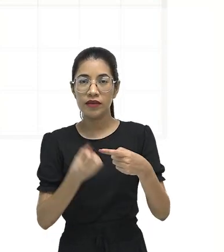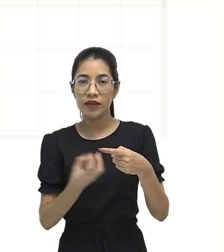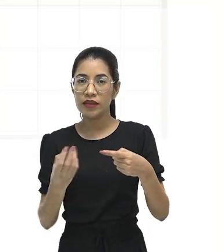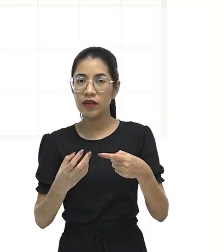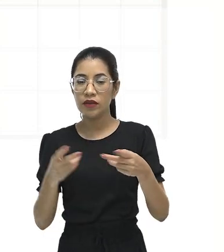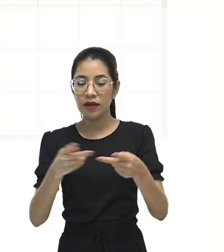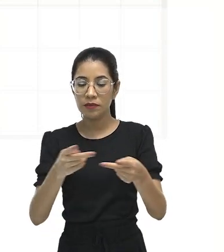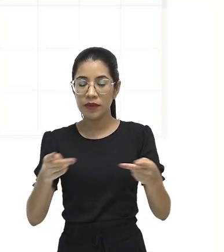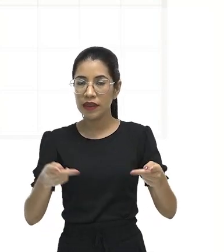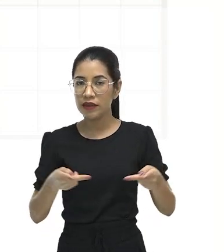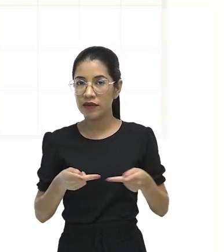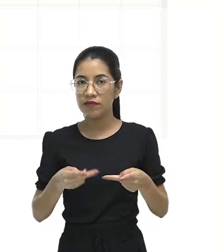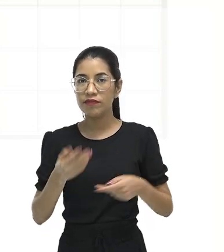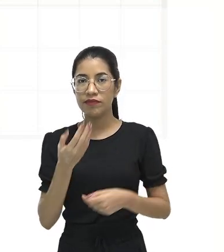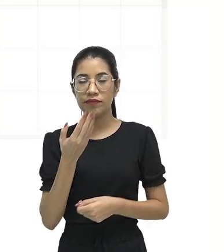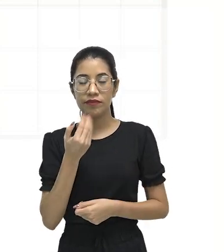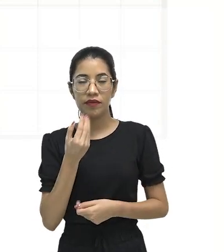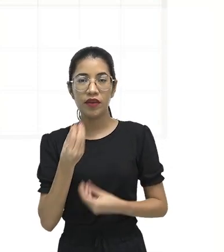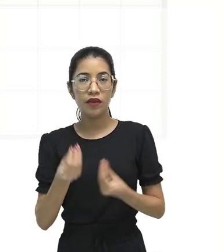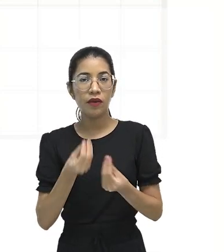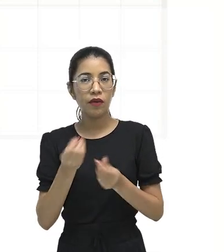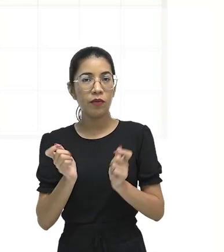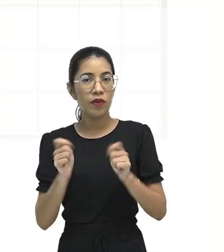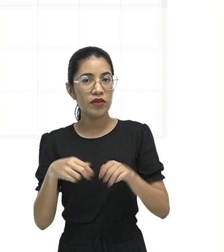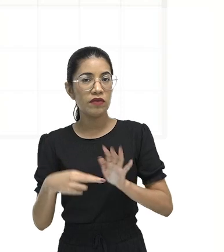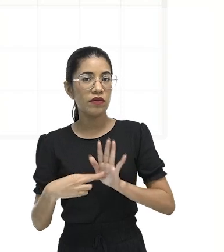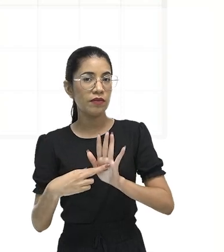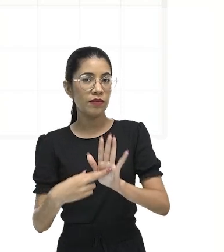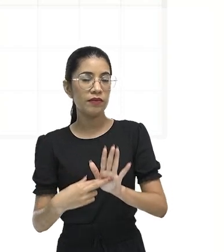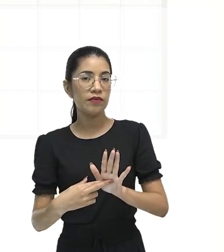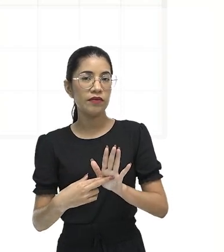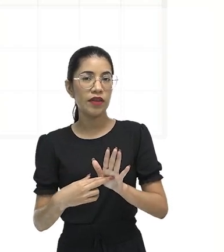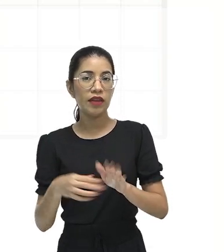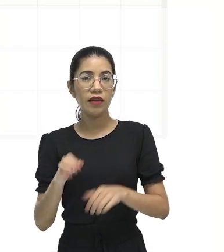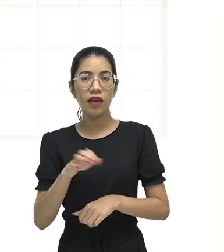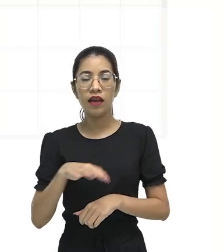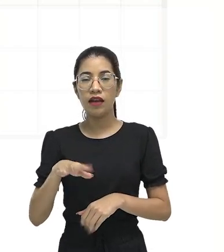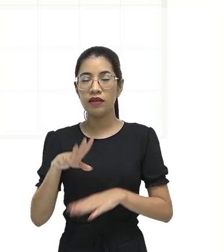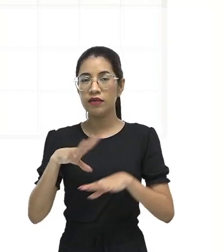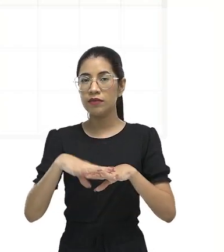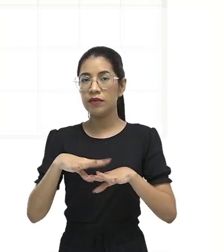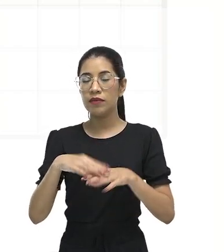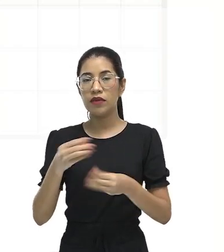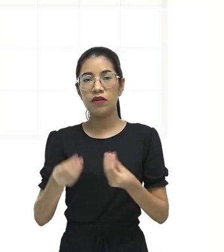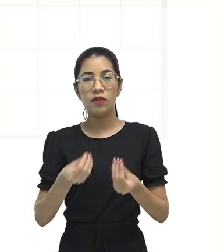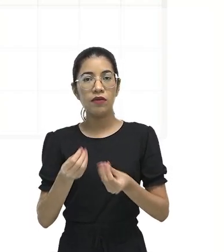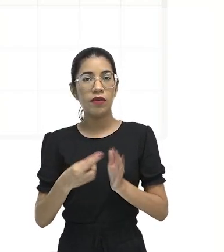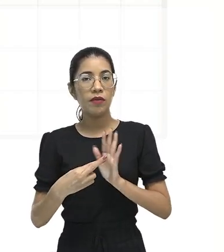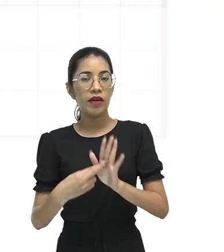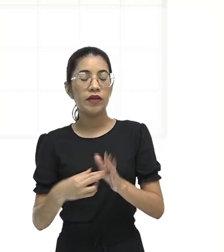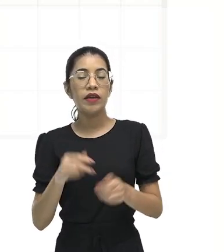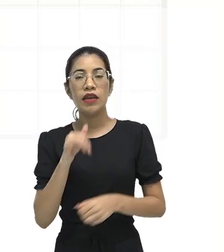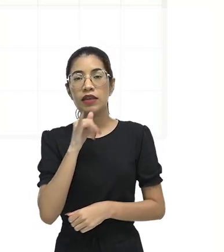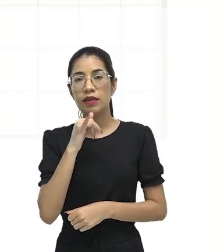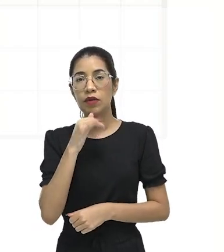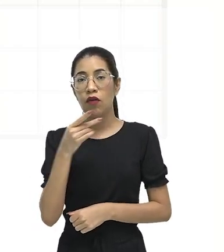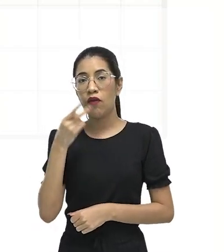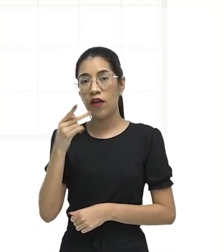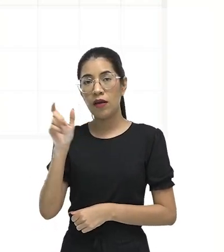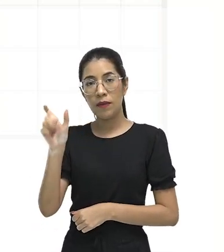foi consumida, tá? Como é que eu vou representar isso matematicamente? Como é que eu vou dizer para uma pessoa, olha,